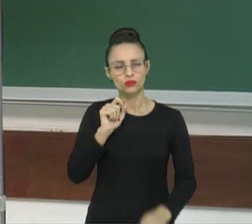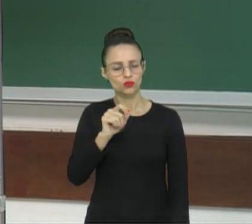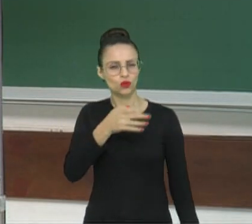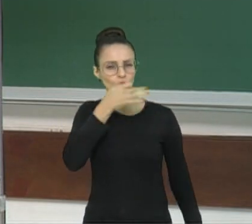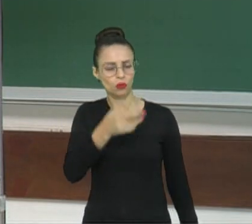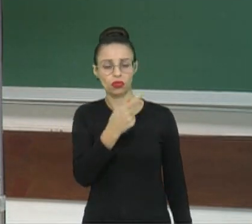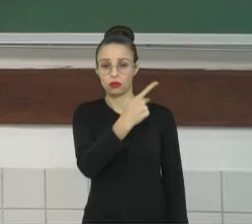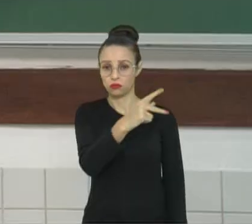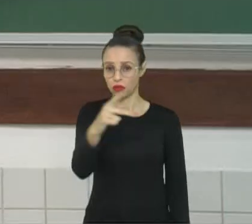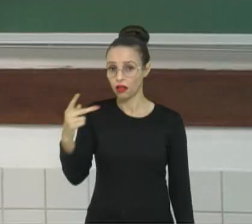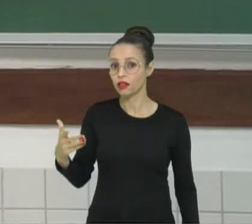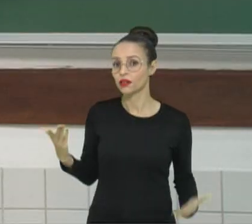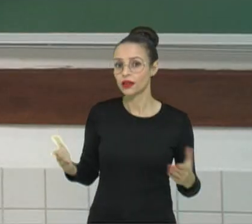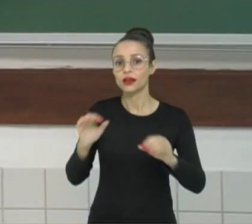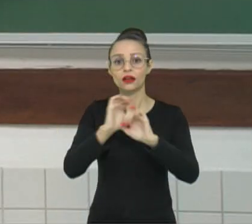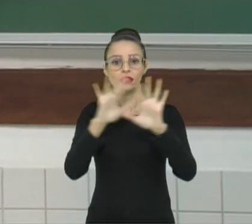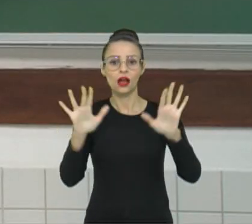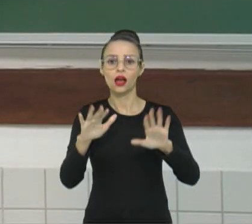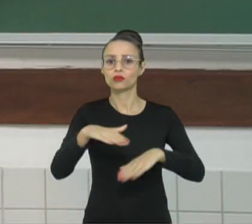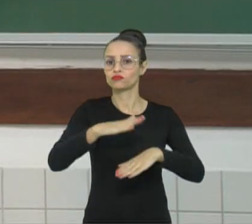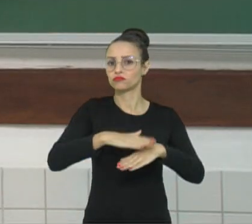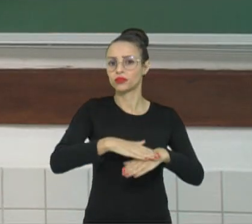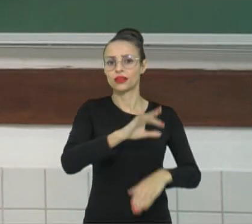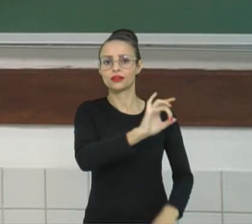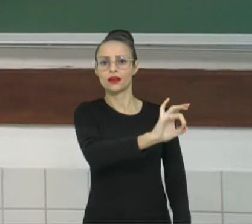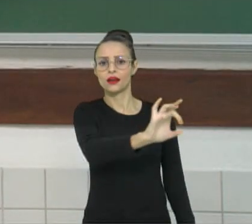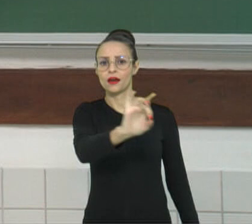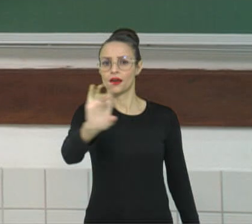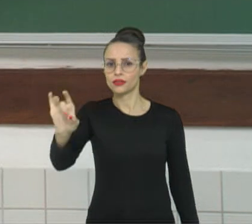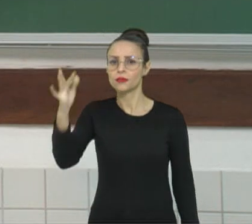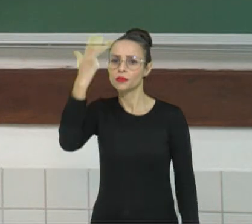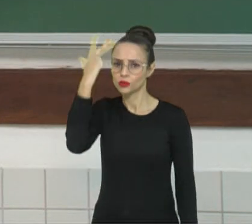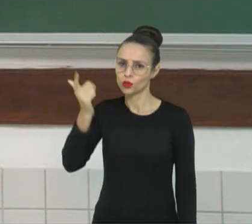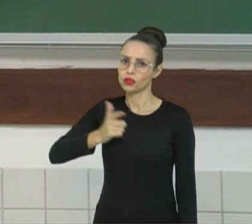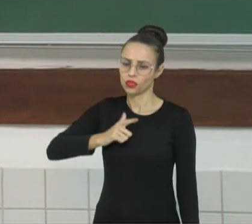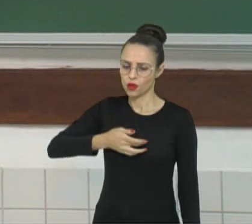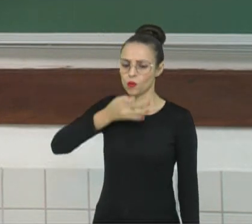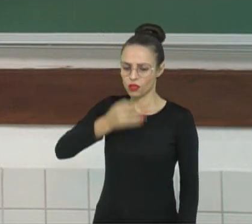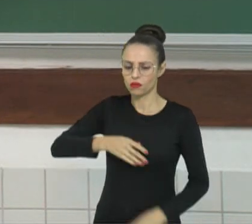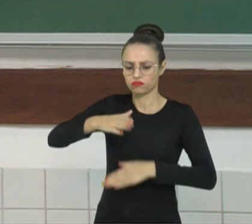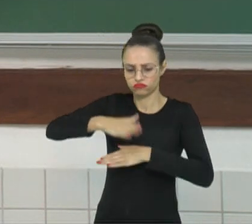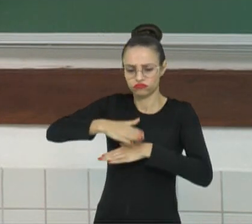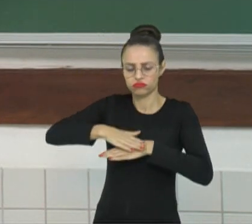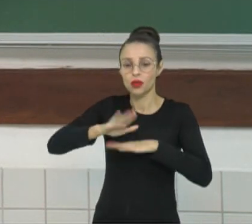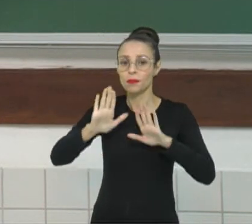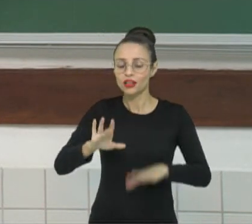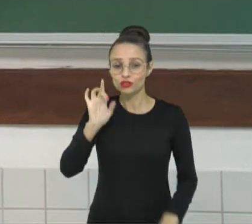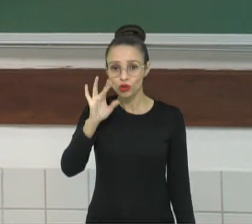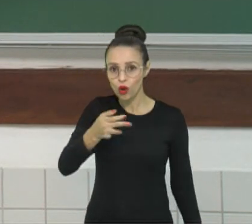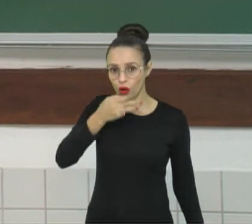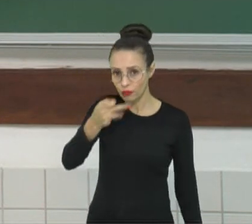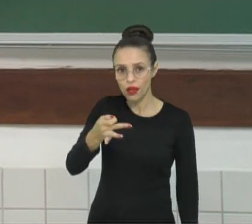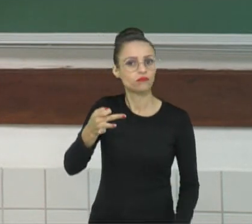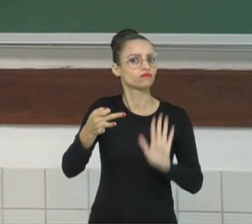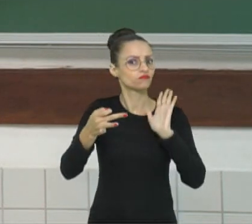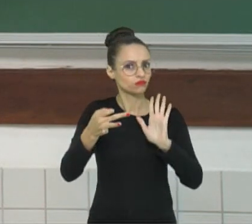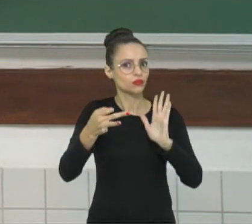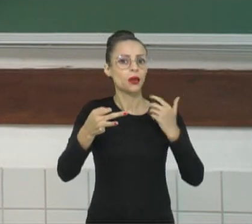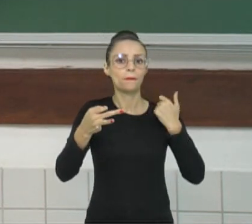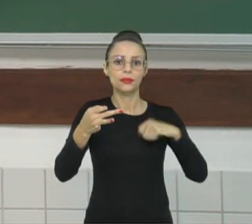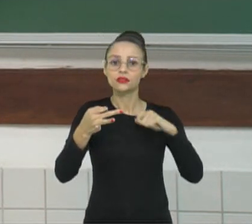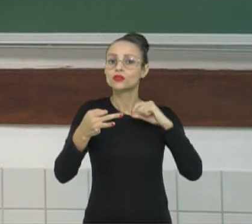elas estão dizendo. Claro que cada um vai ter a sua opinião. Lembrando que não basta ter opinião. É necessário